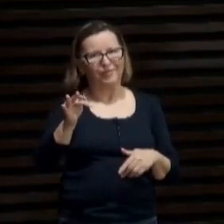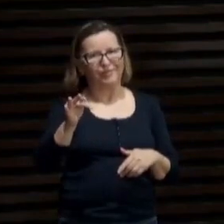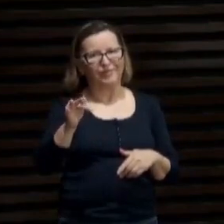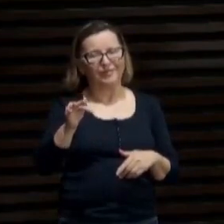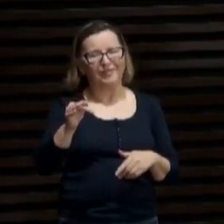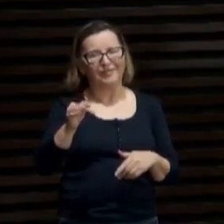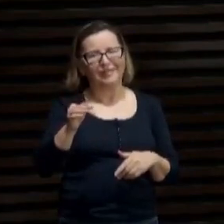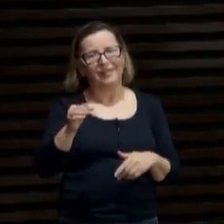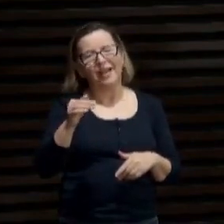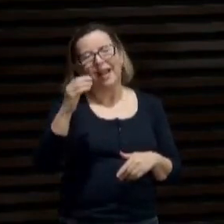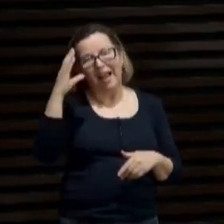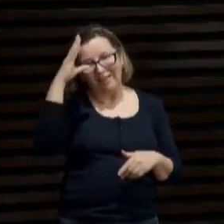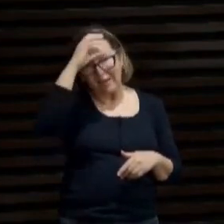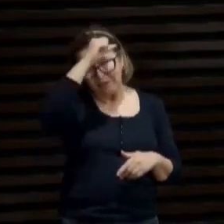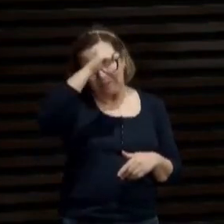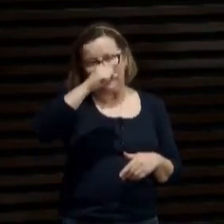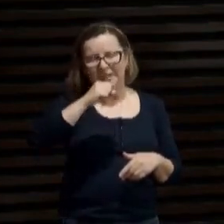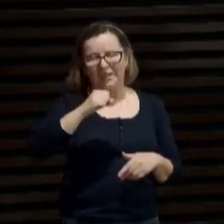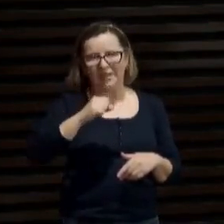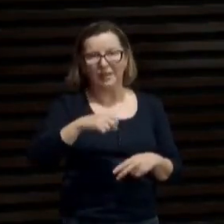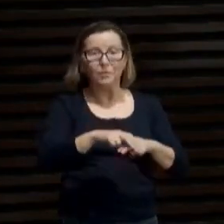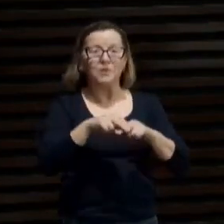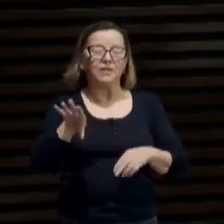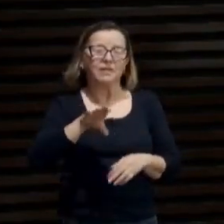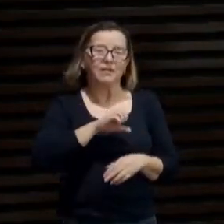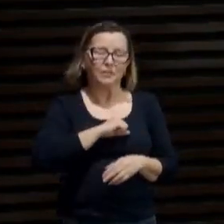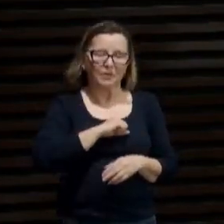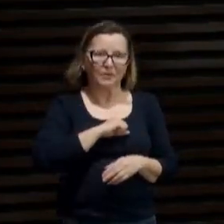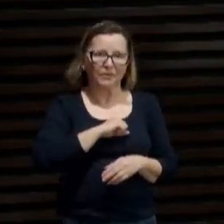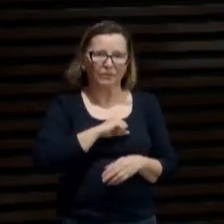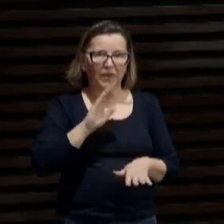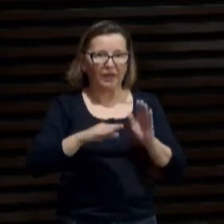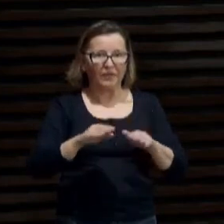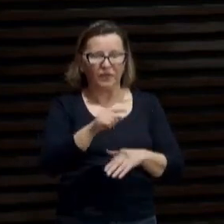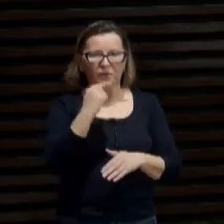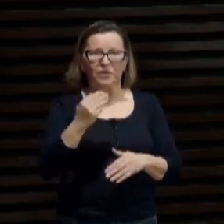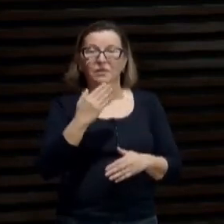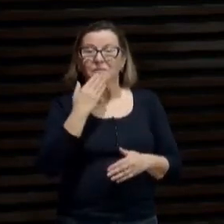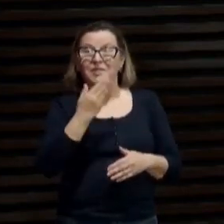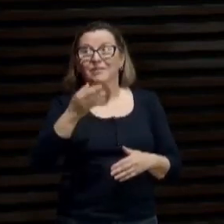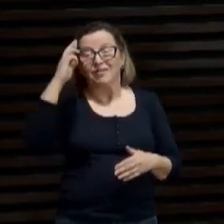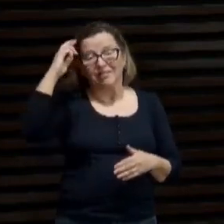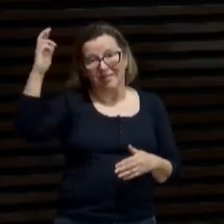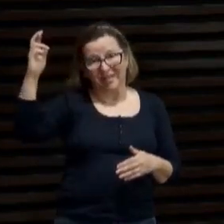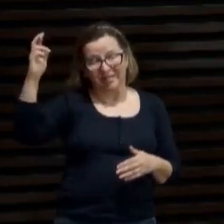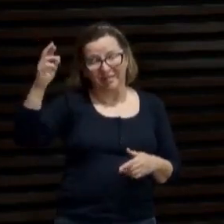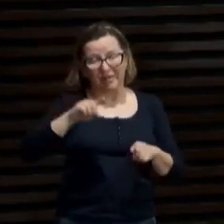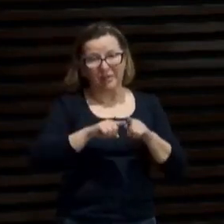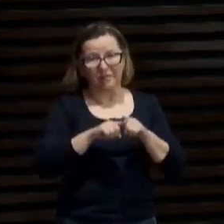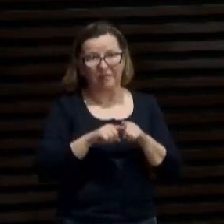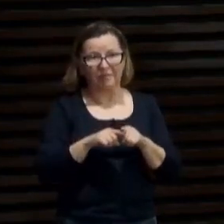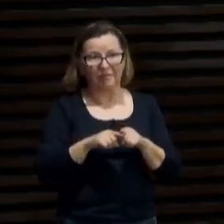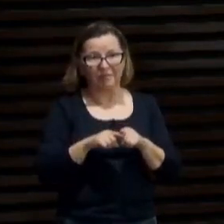de amor. Da mesma maneira nós, quando nos aproximamos do Senhor para pedir, fazer as nossas petições, as